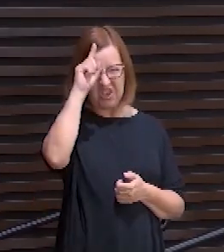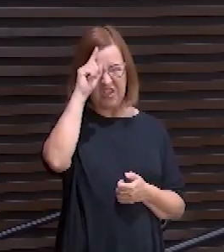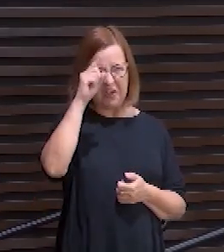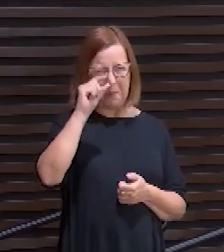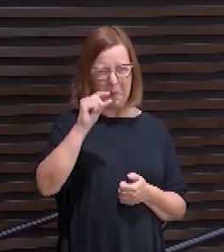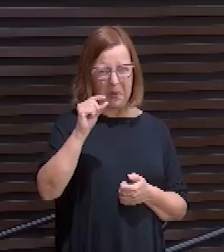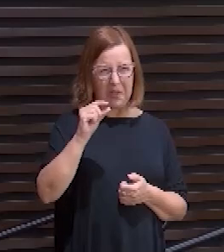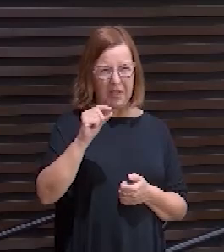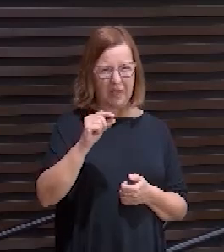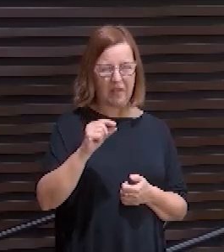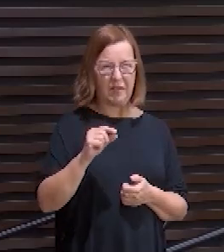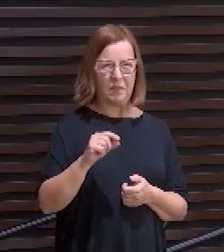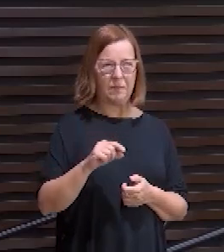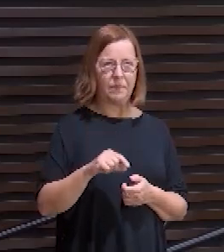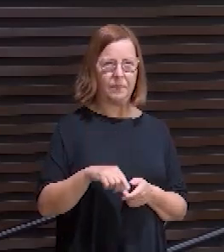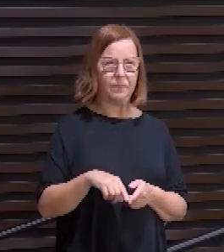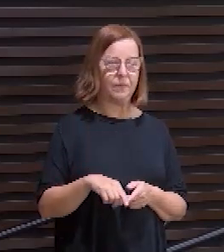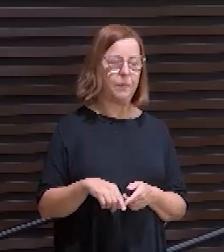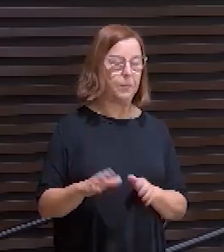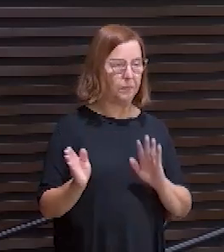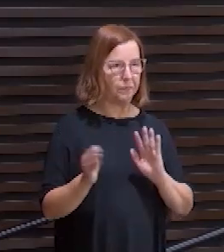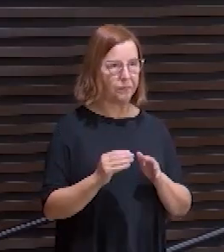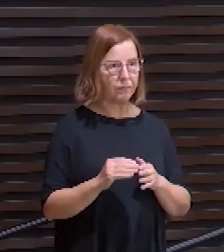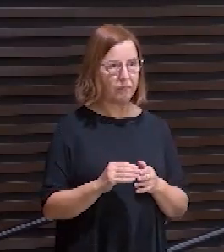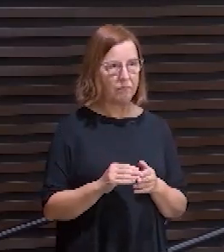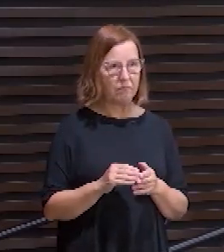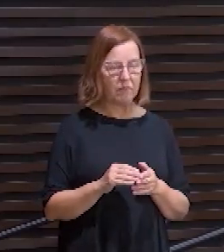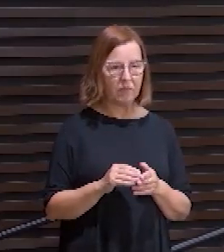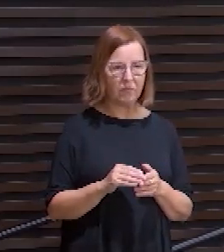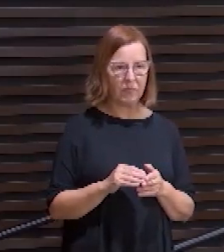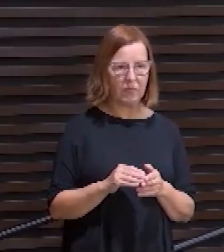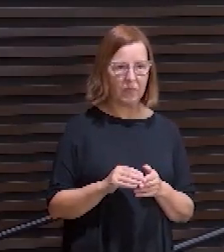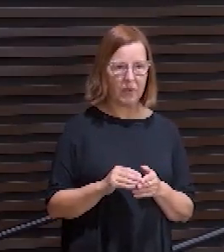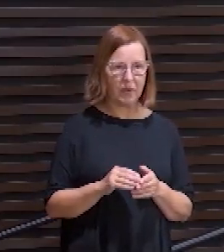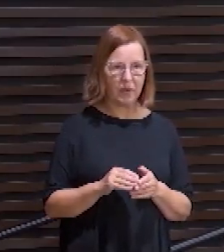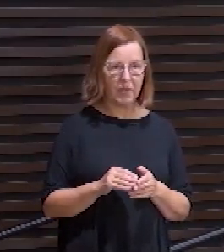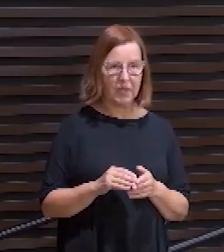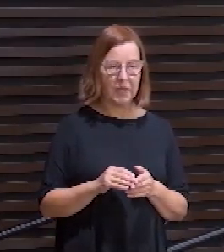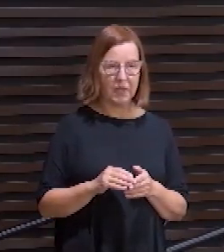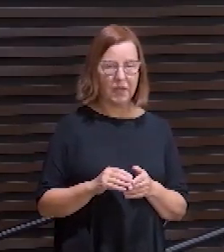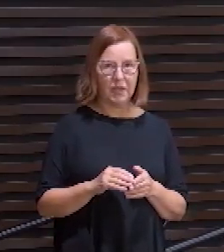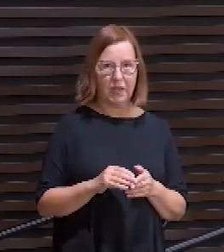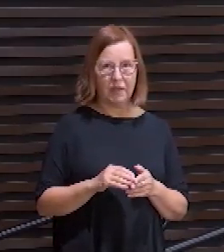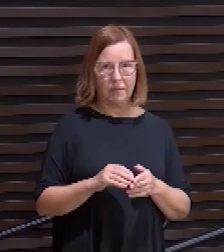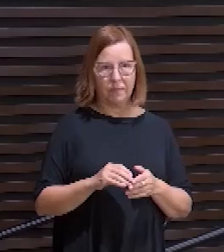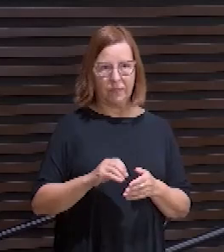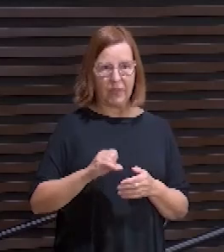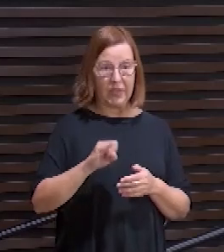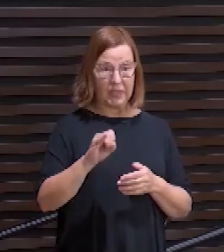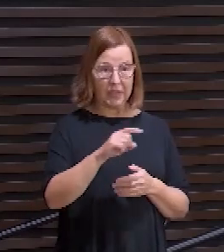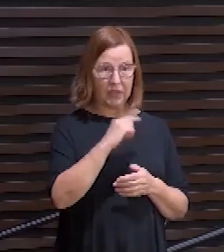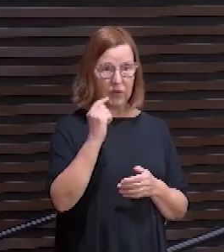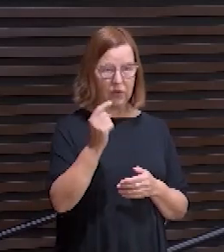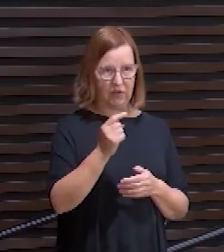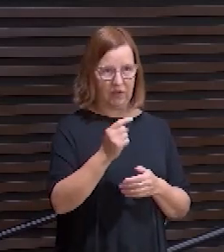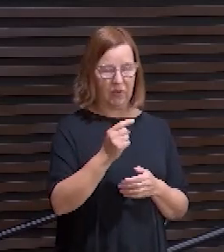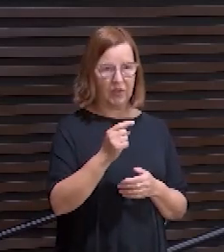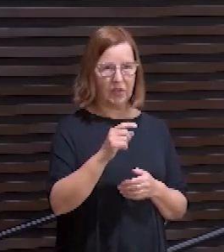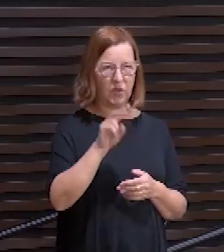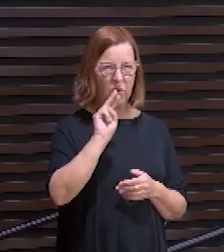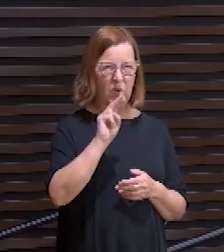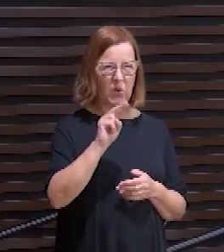olha para esses poderosos, a sensação que nós temos é que eles são indestrutíveis. Você não tem essa sensação? Fazem o